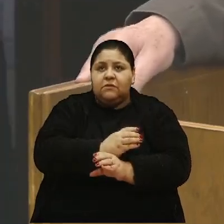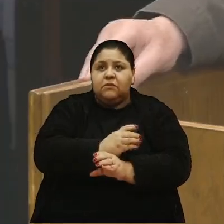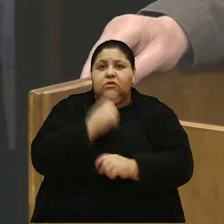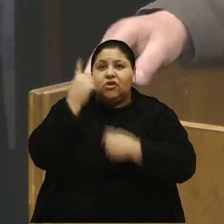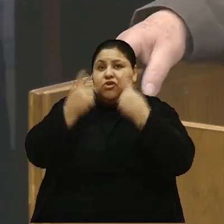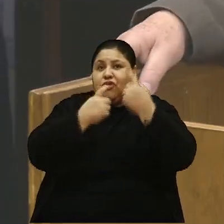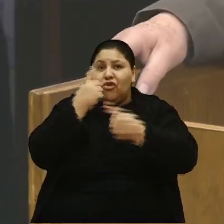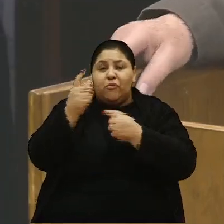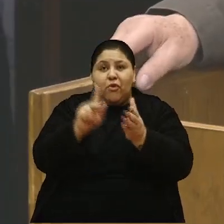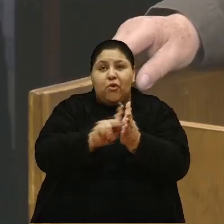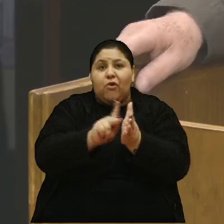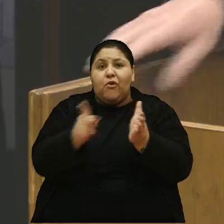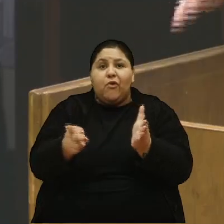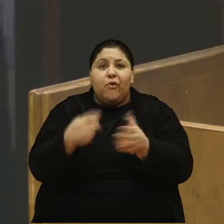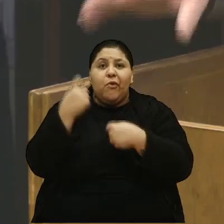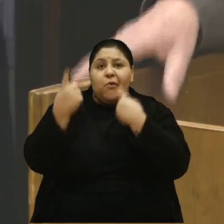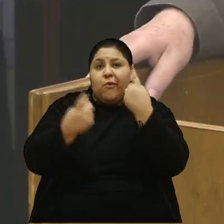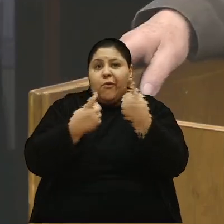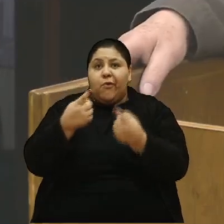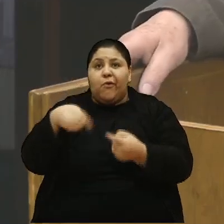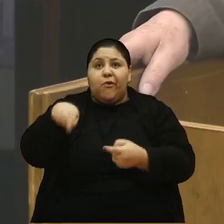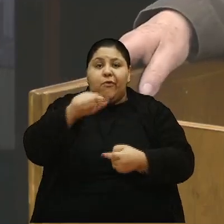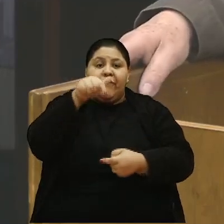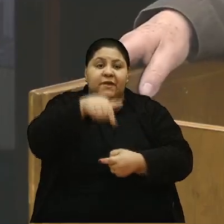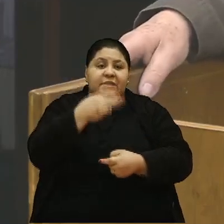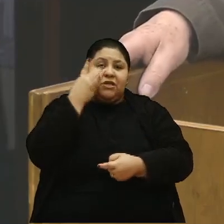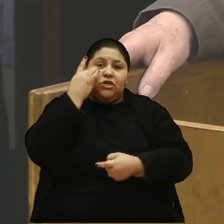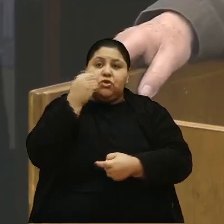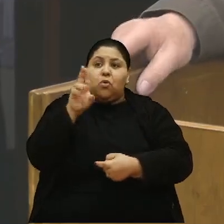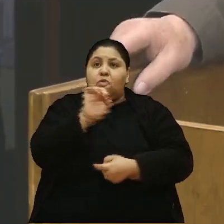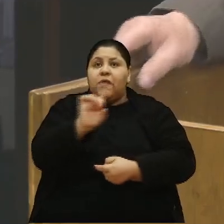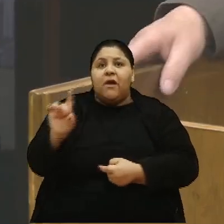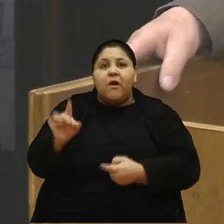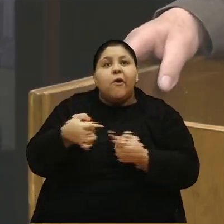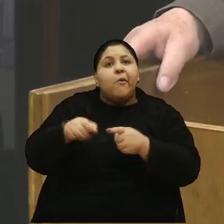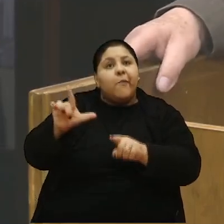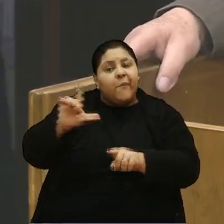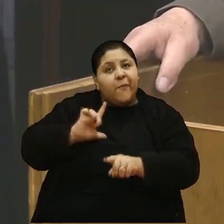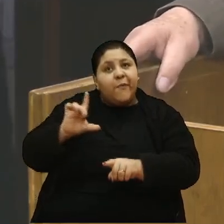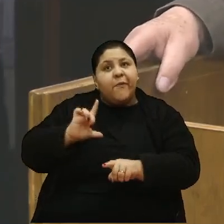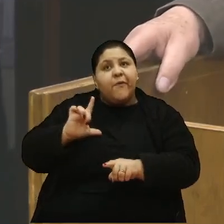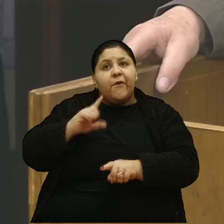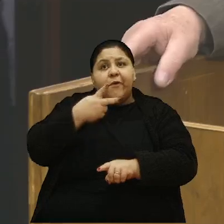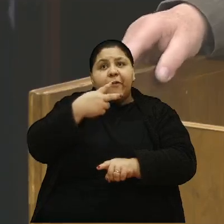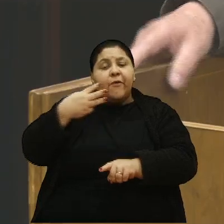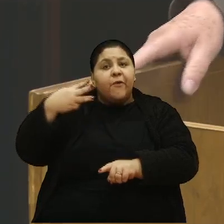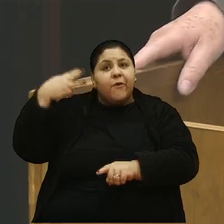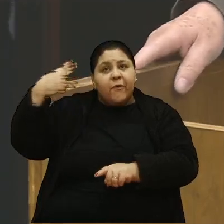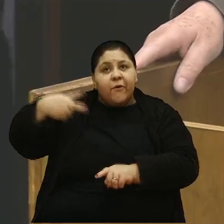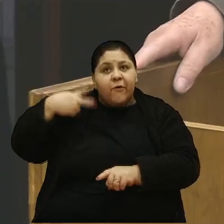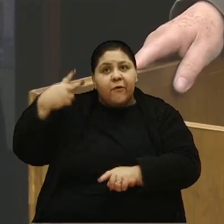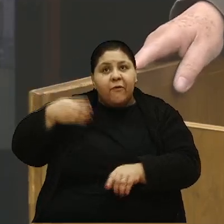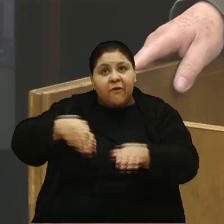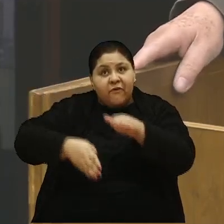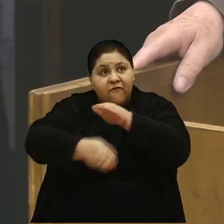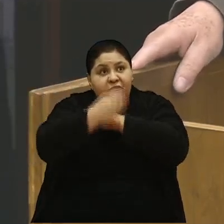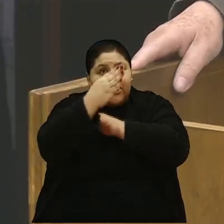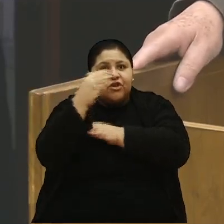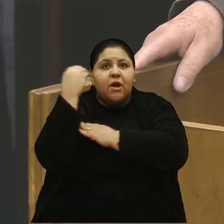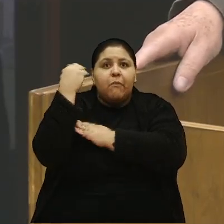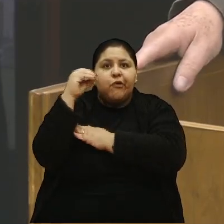preocupado com o Jornal Pioneiros, vai estar preocupado se nós vamos estar aqui ou não na sessão. Mas nós devíamos ir os 23 vereadores a Porto Alegre.